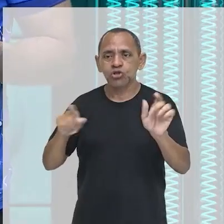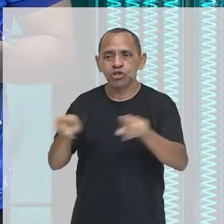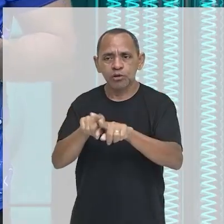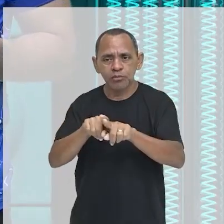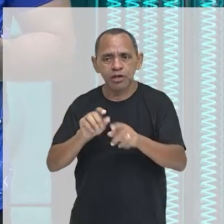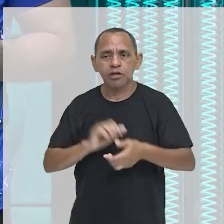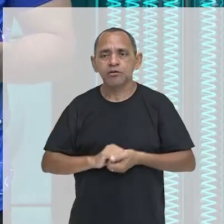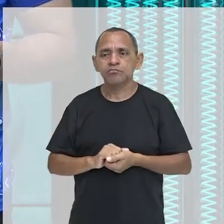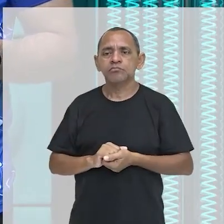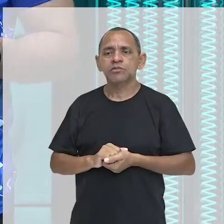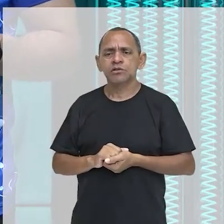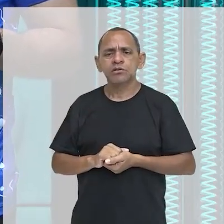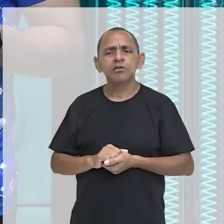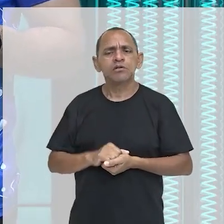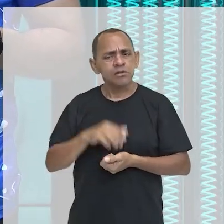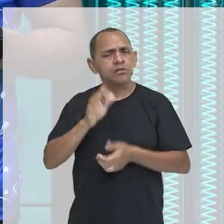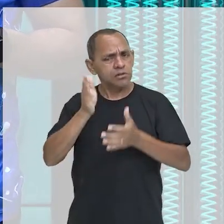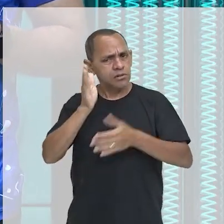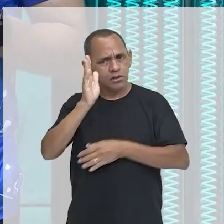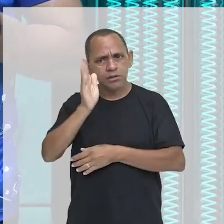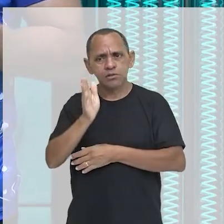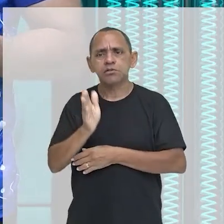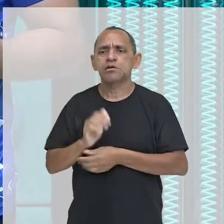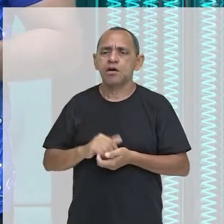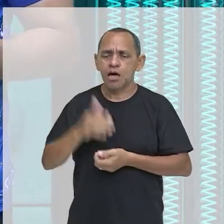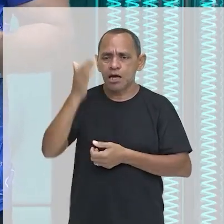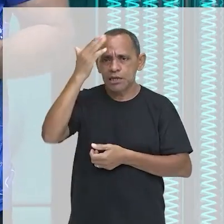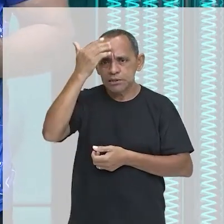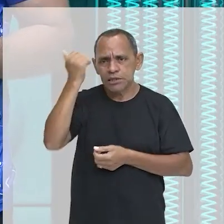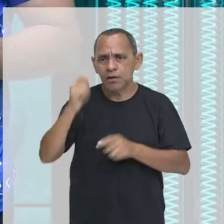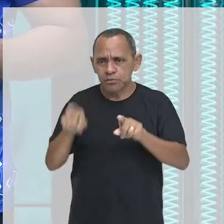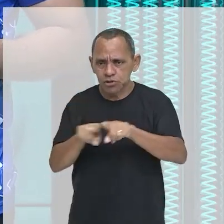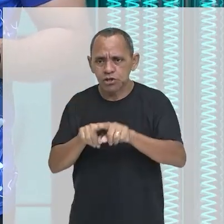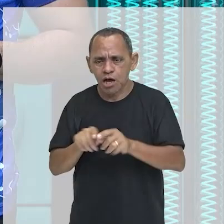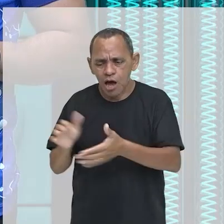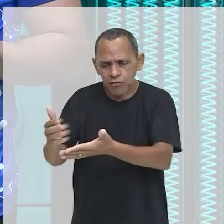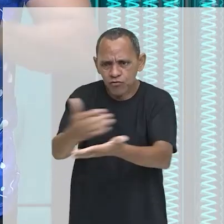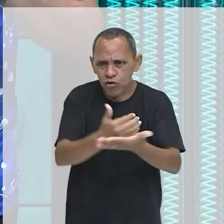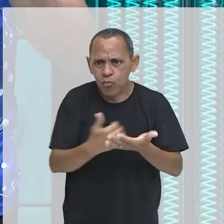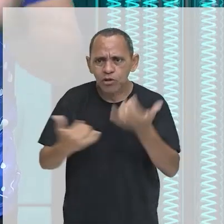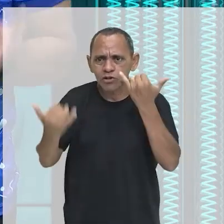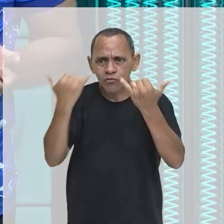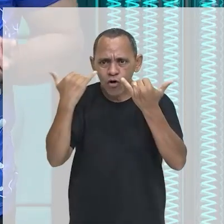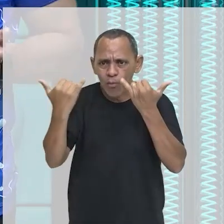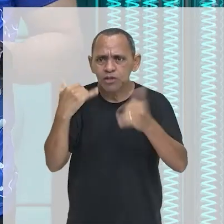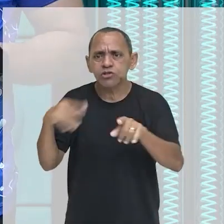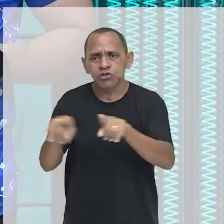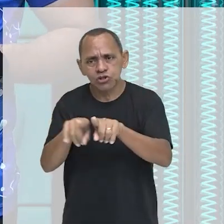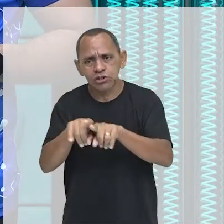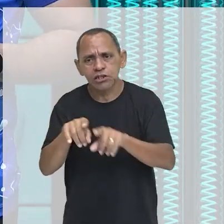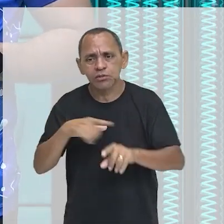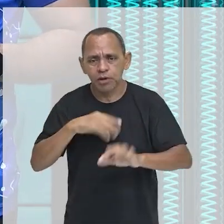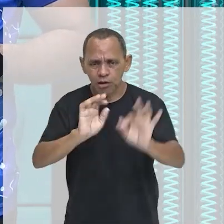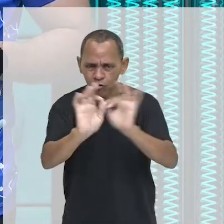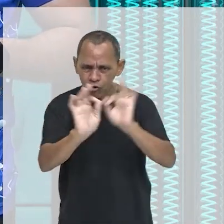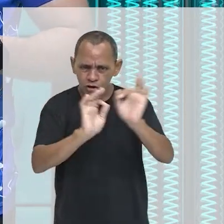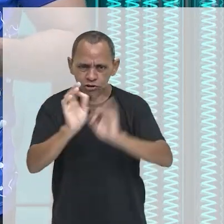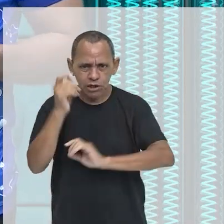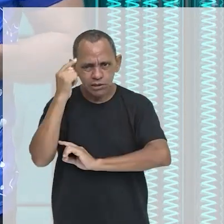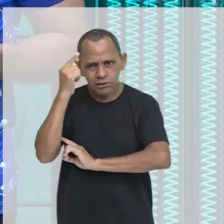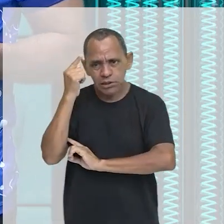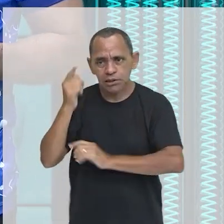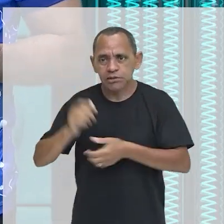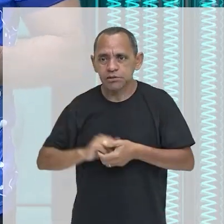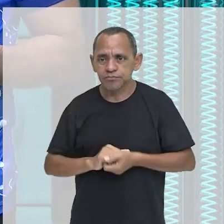você já sabe que para quem você está escrevendo, você já fez a coleta de dados, agora a gente vai organizar todas essas ideias. Vamos lá? Olha